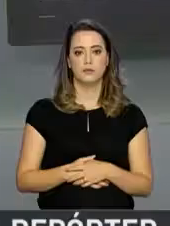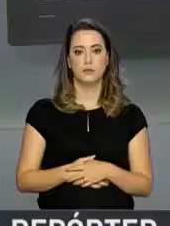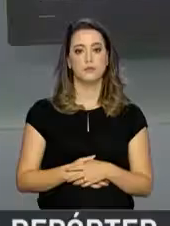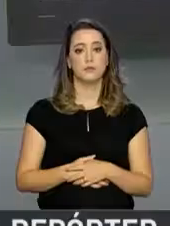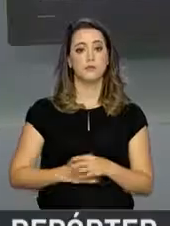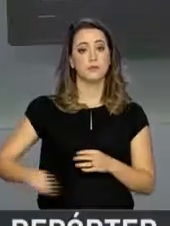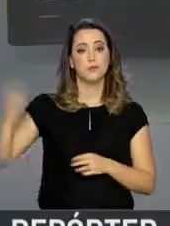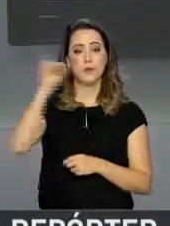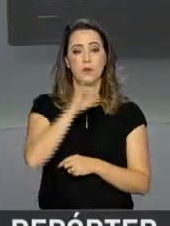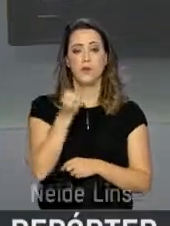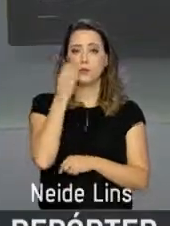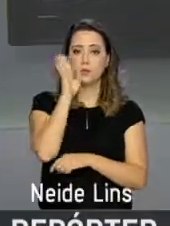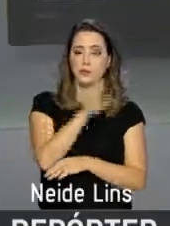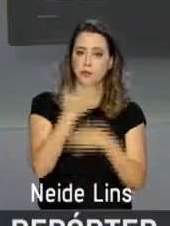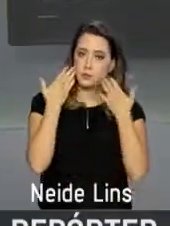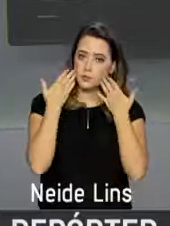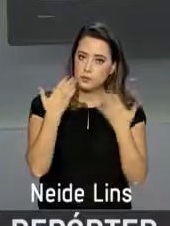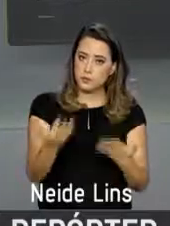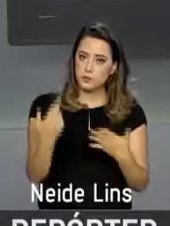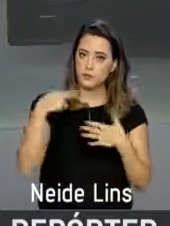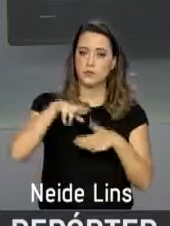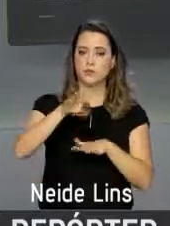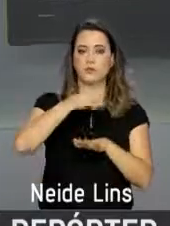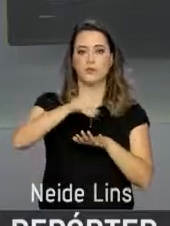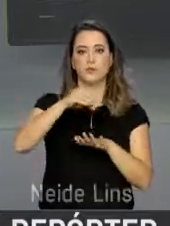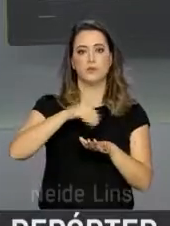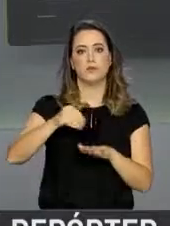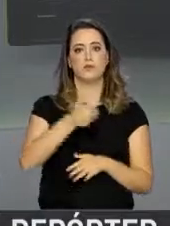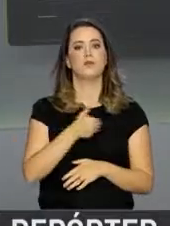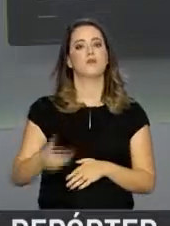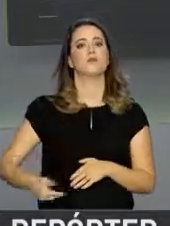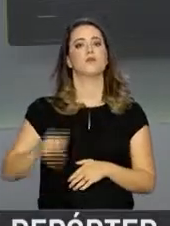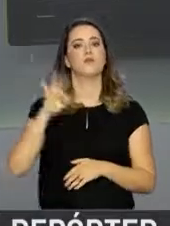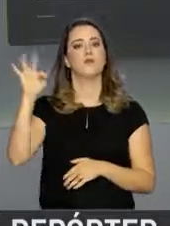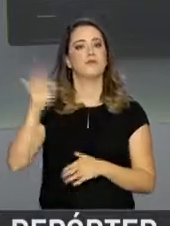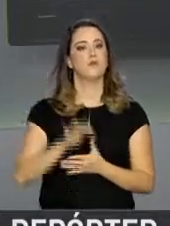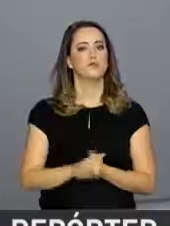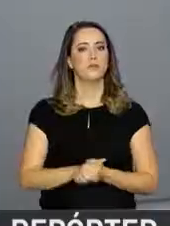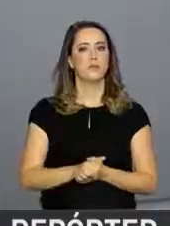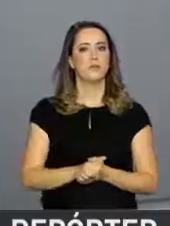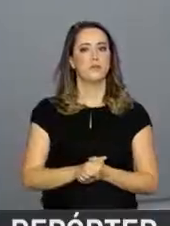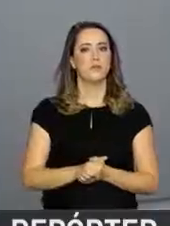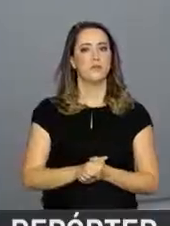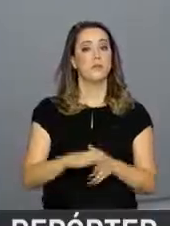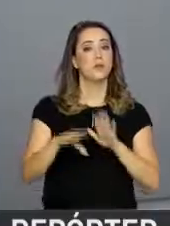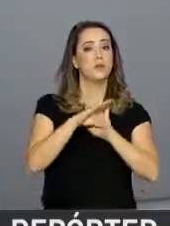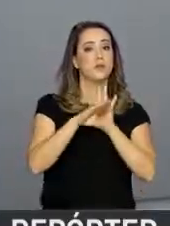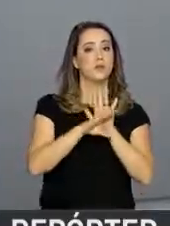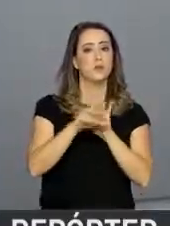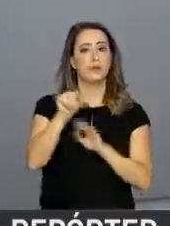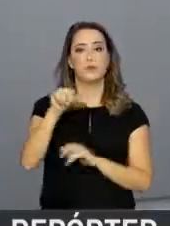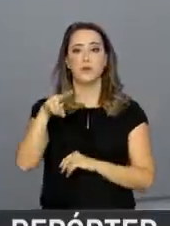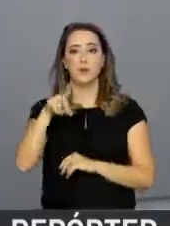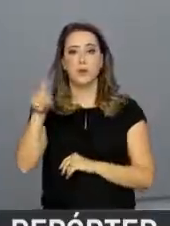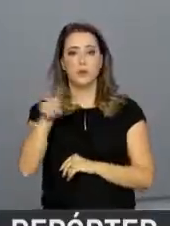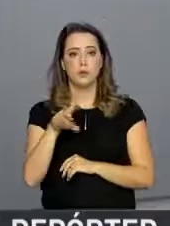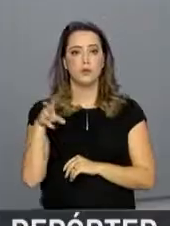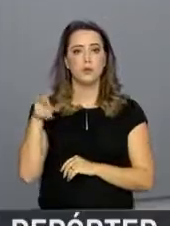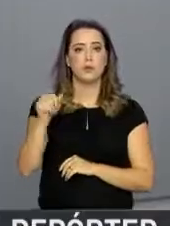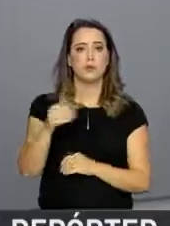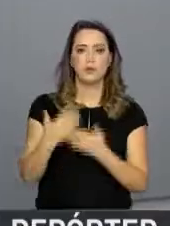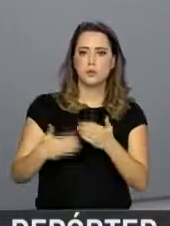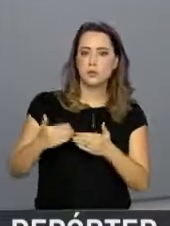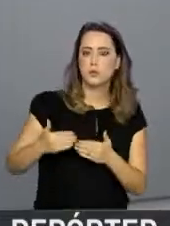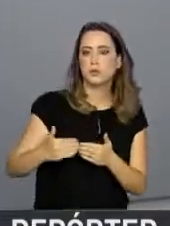Olá, boa tarde. No ar, mais um repórter NBR com as notícias do governo federal. O programa Luz para Todos